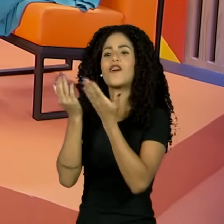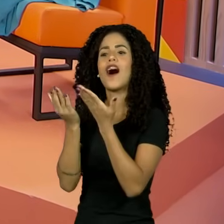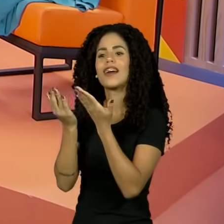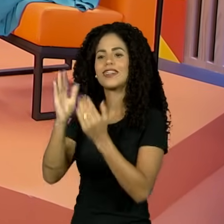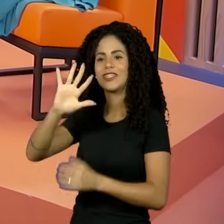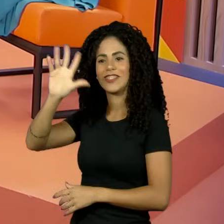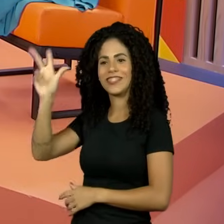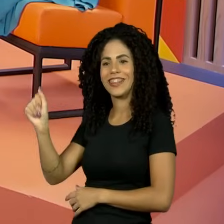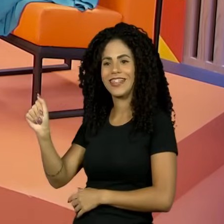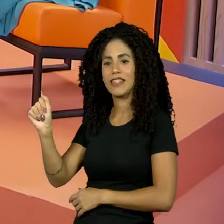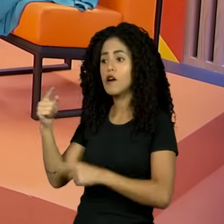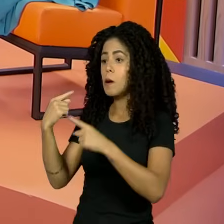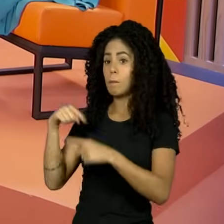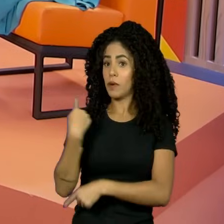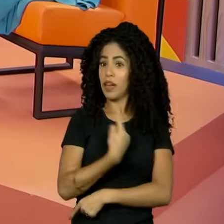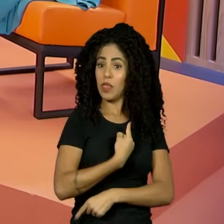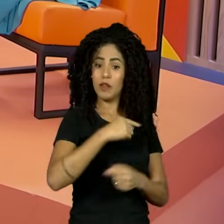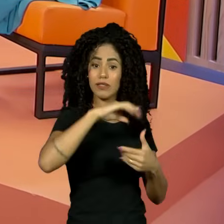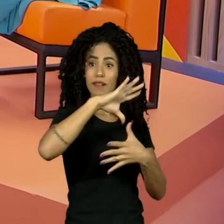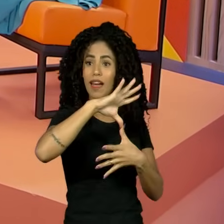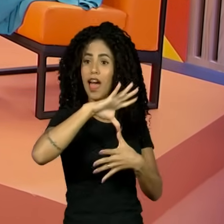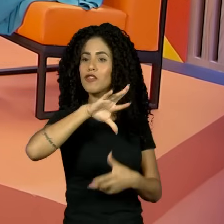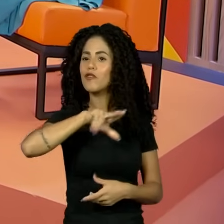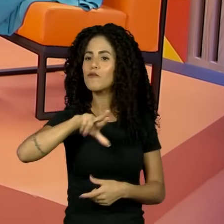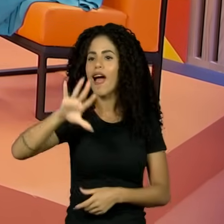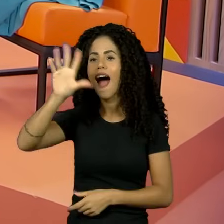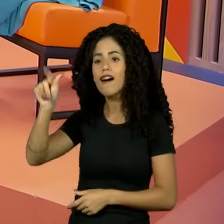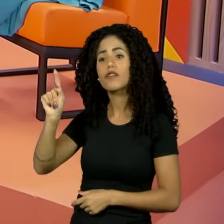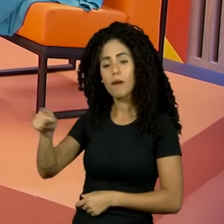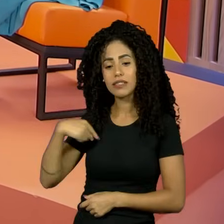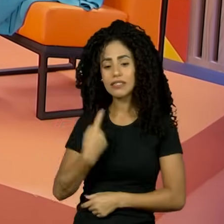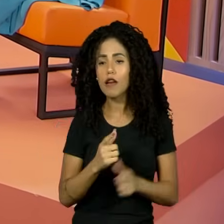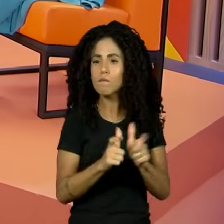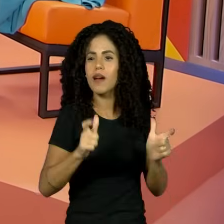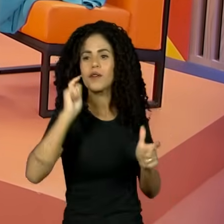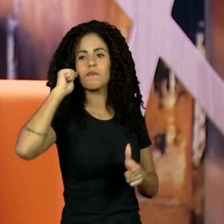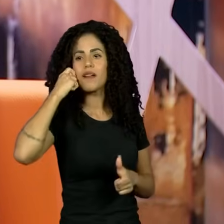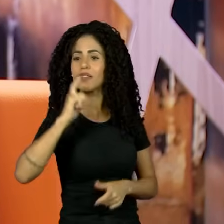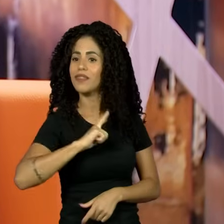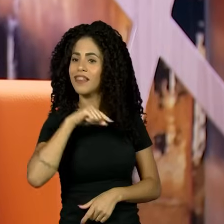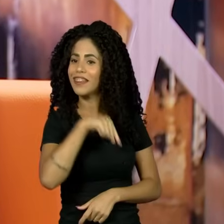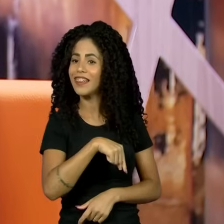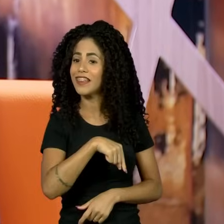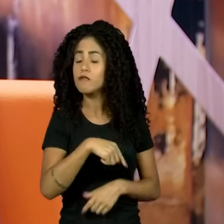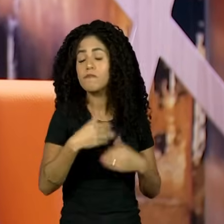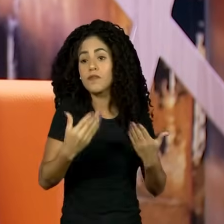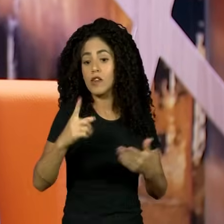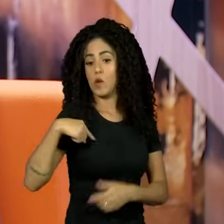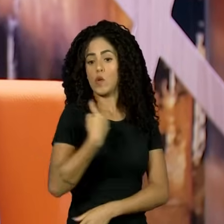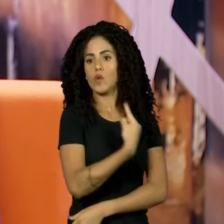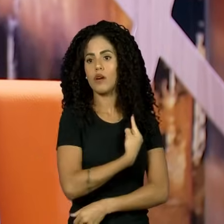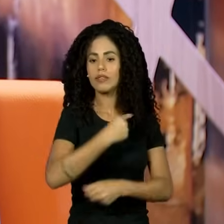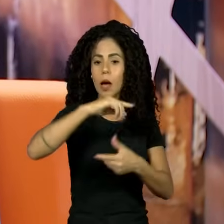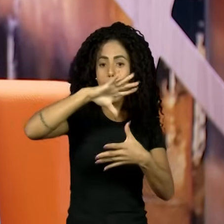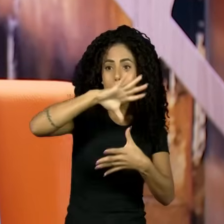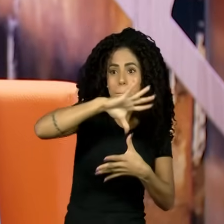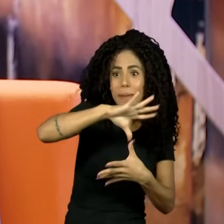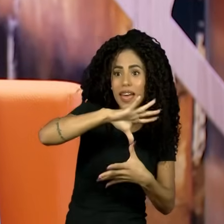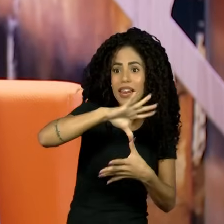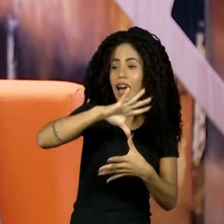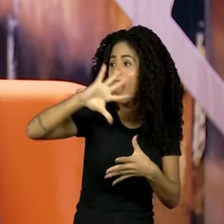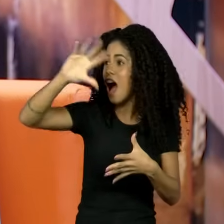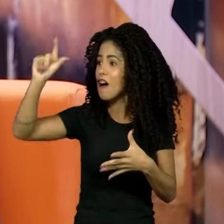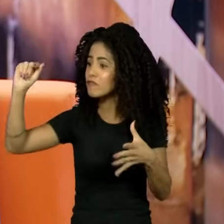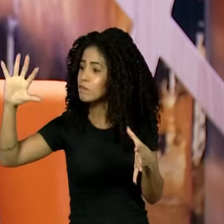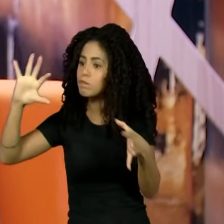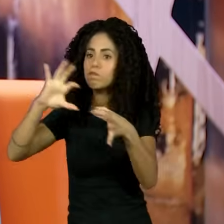tão anti-África, né, Cris? É uma coisa impressionante, né? Nós somos a América e o Brasil. O Brasil,